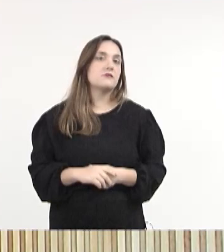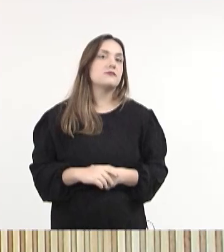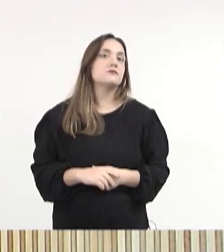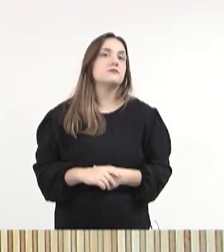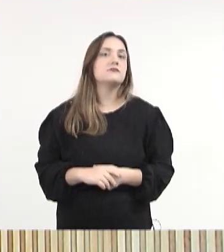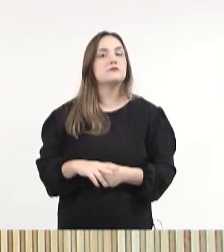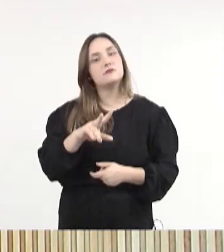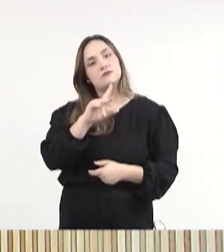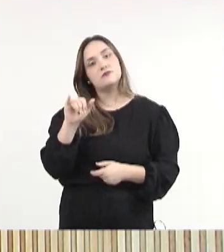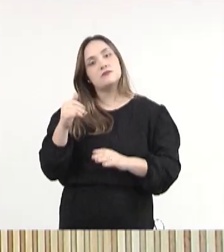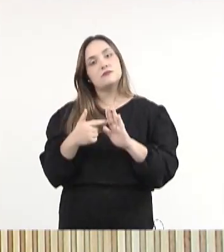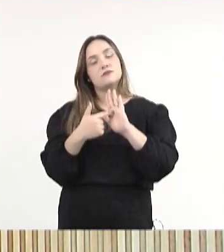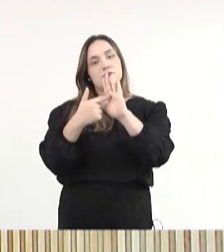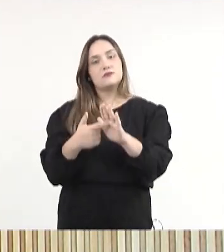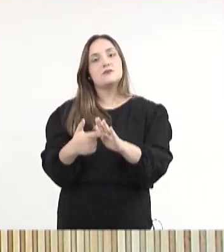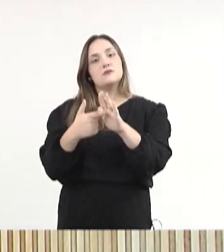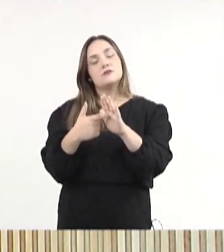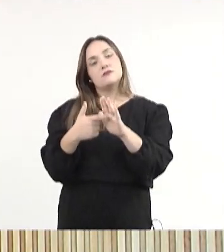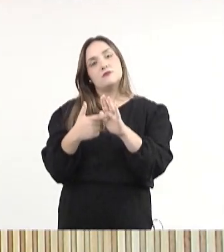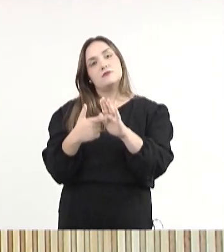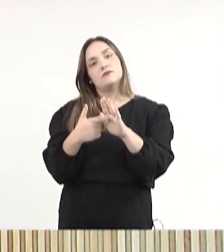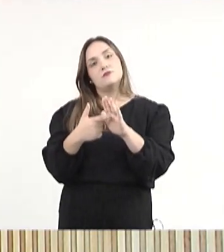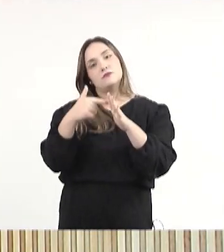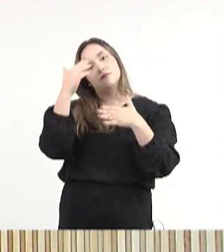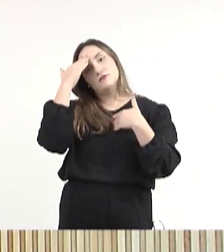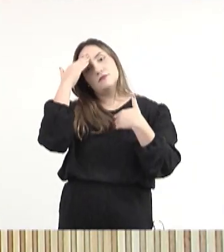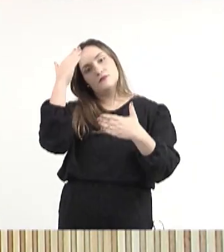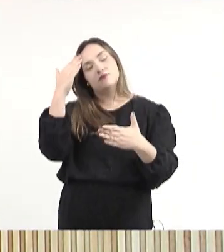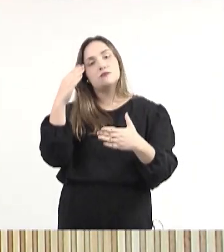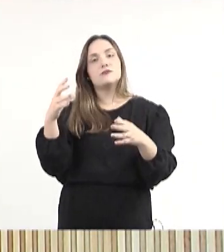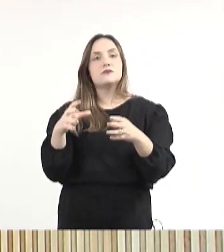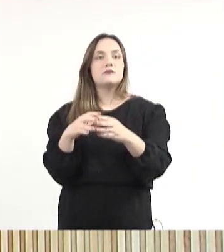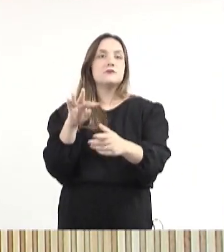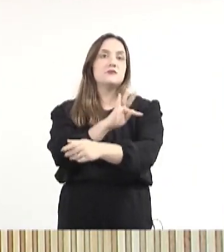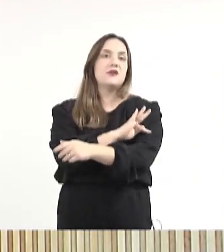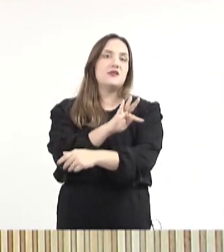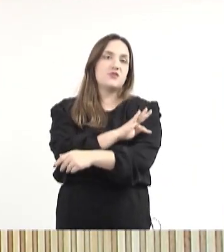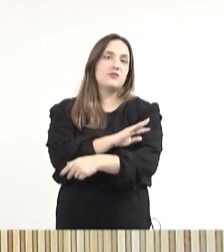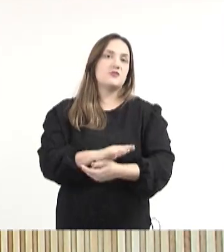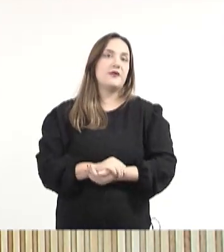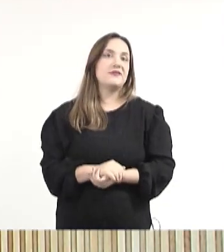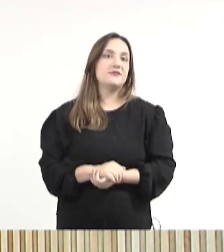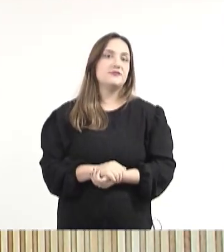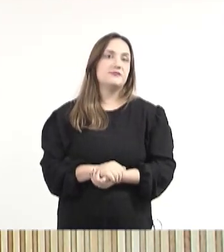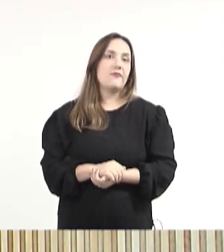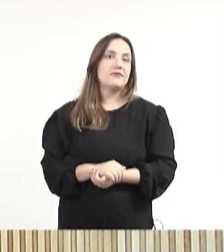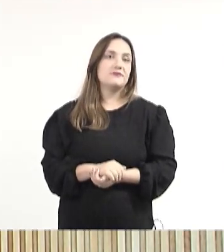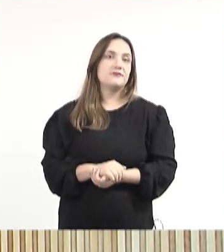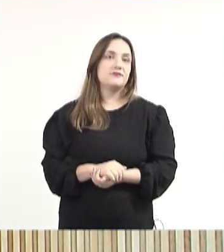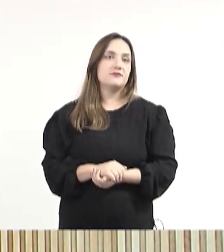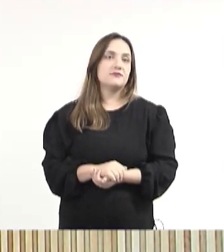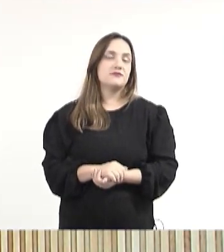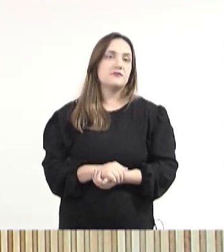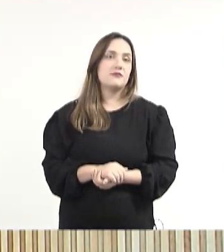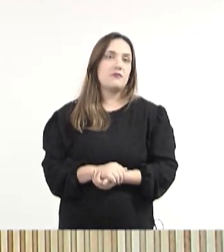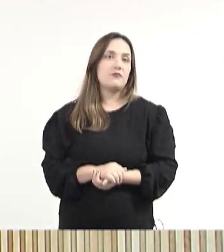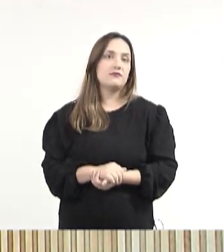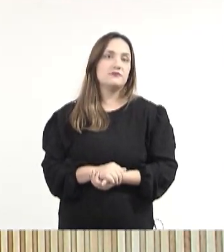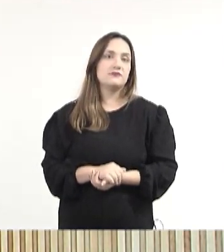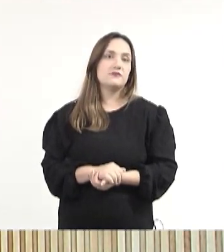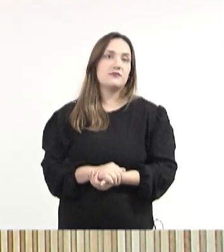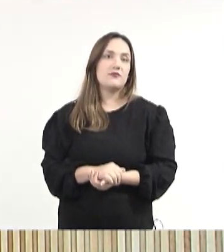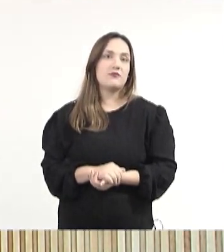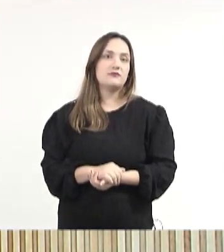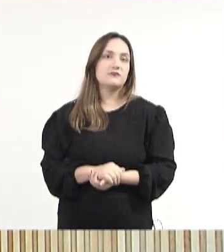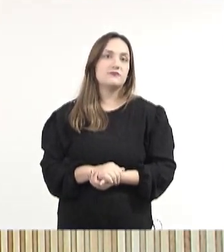nossa equipe técnica. Eu queria chamar aqui para o lado o Osmar Chagas, por gentileza, Osmar. Não, a gente está naquela câmera ali agora. Isso, pode vir aqui, Osmar, onde